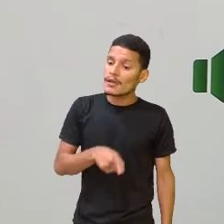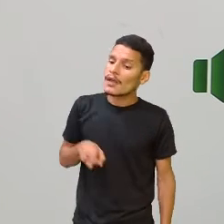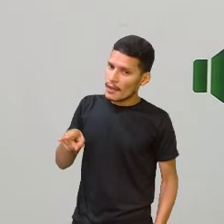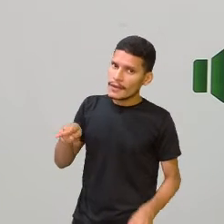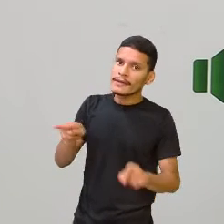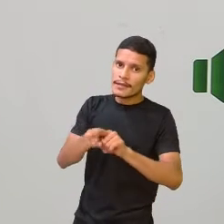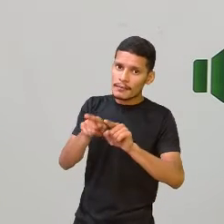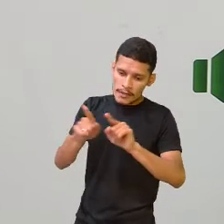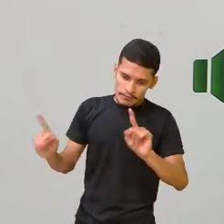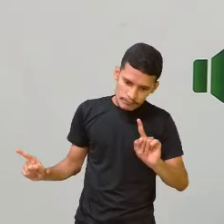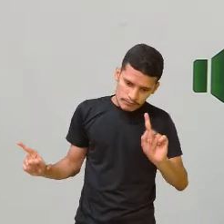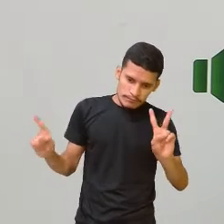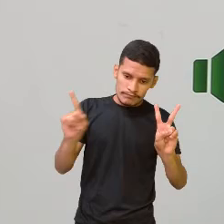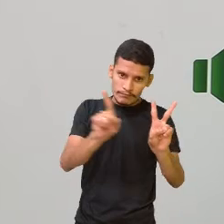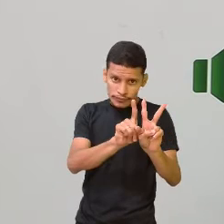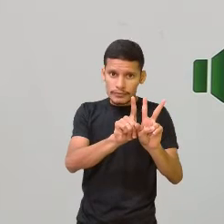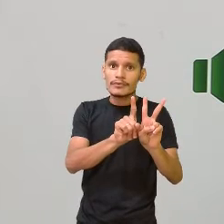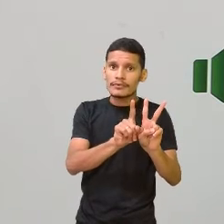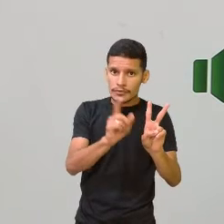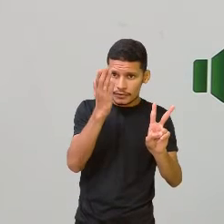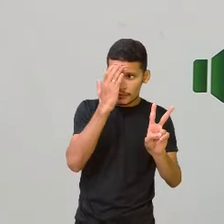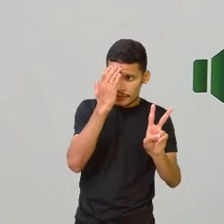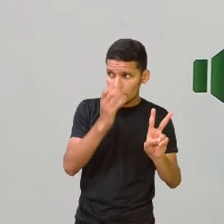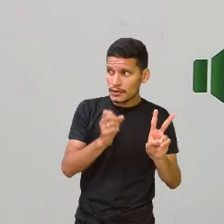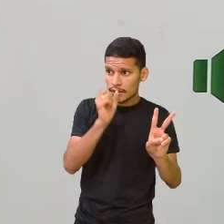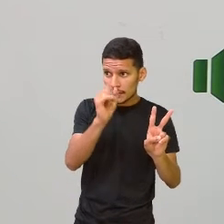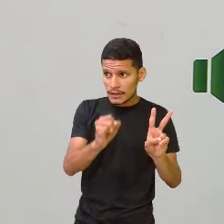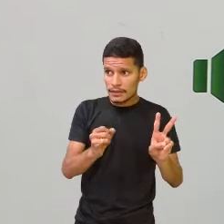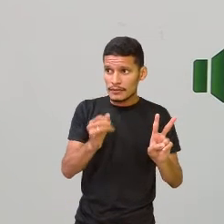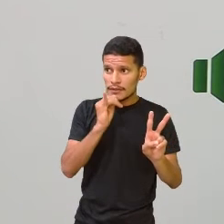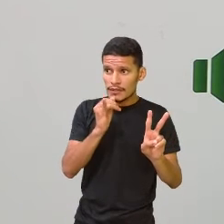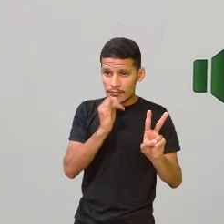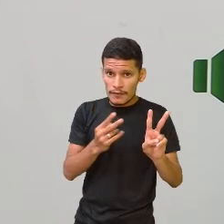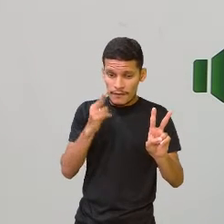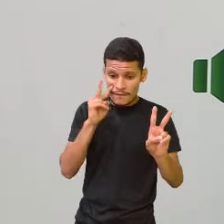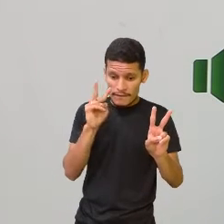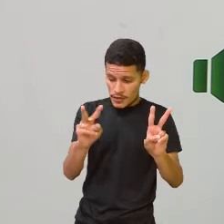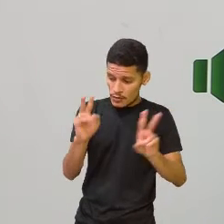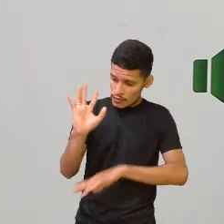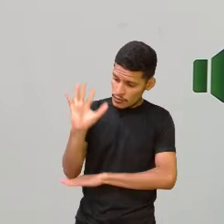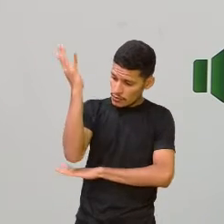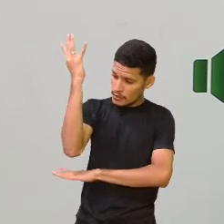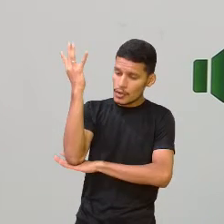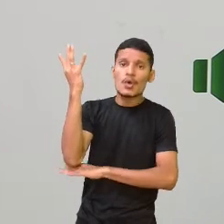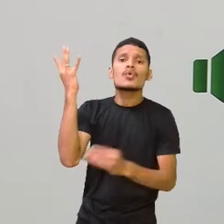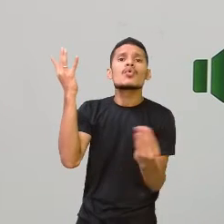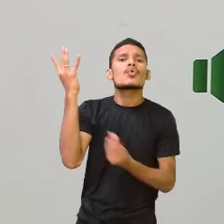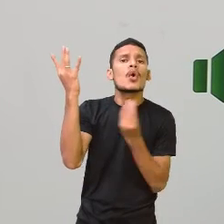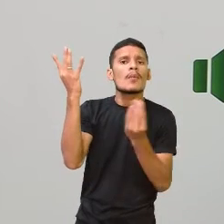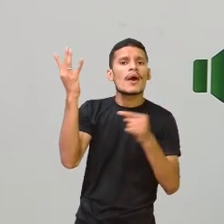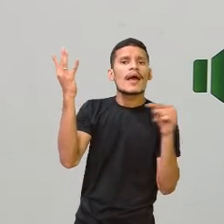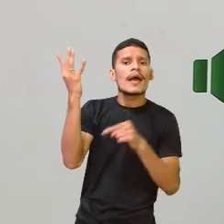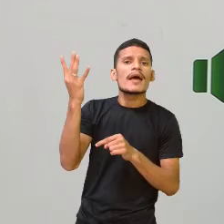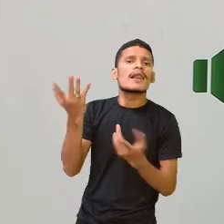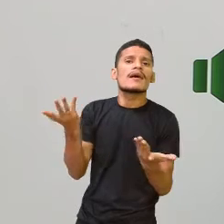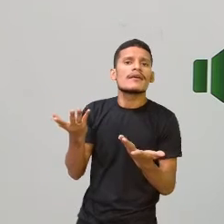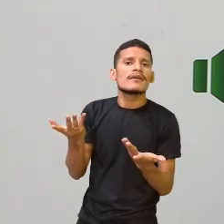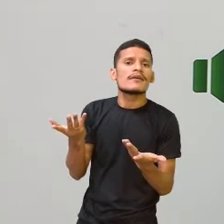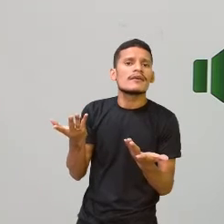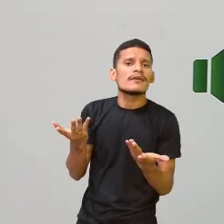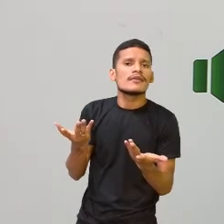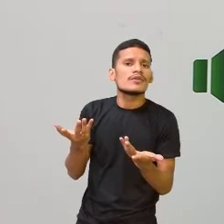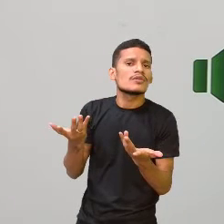vai estar inserida, né? Se ela viu as árvores, como é que ela vai ficar fora, né? Vai ficar sem receber as frutas.